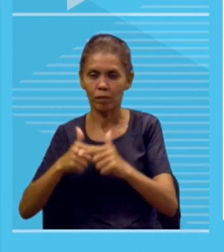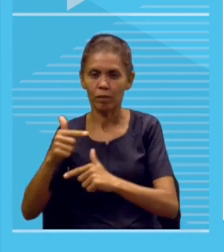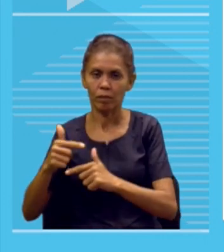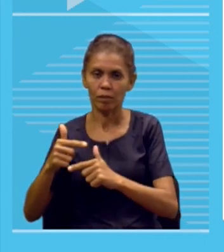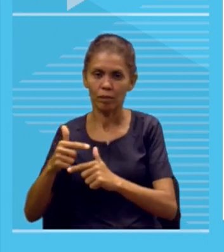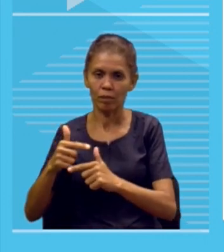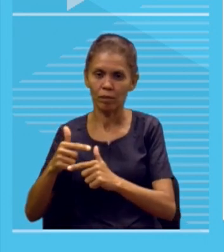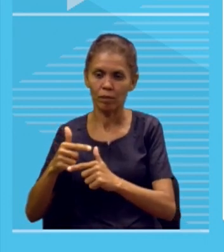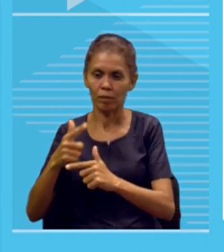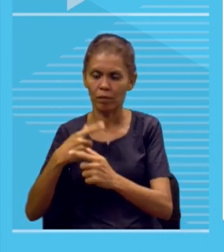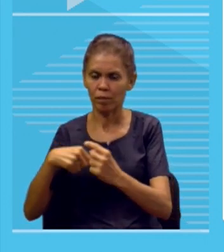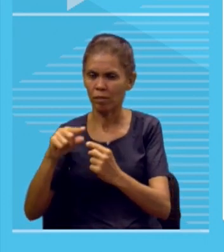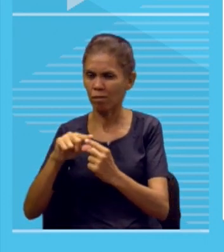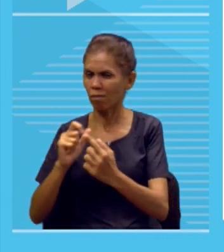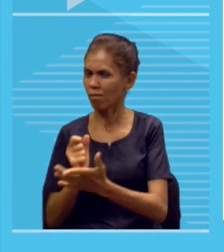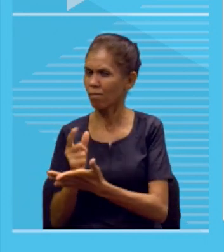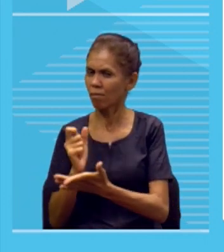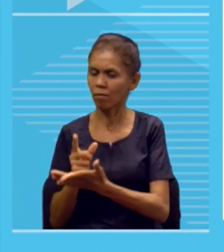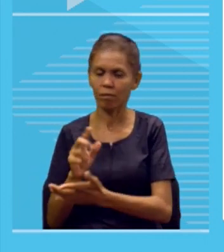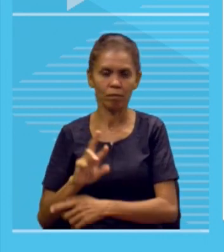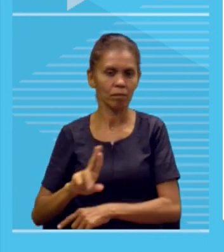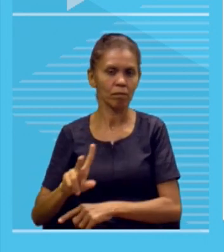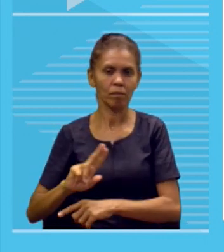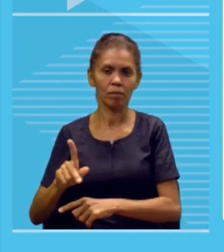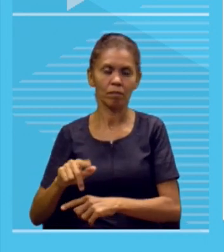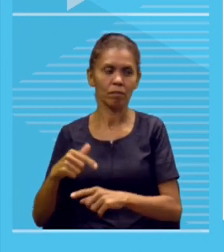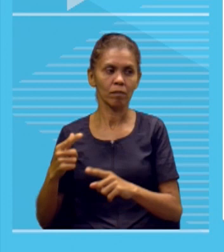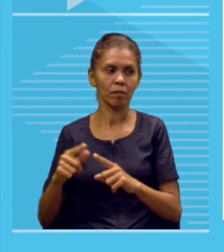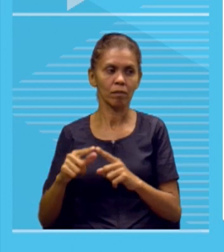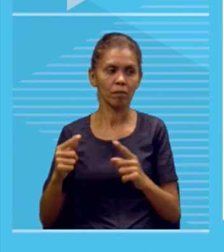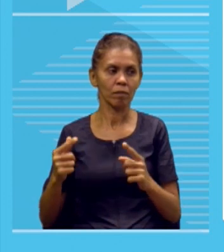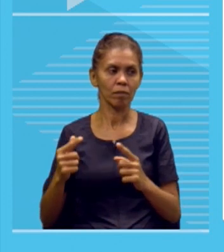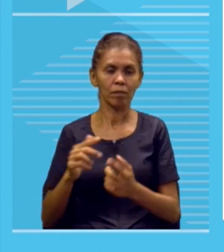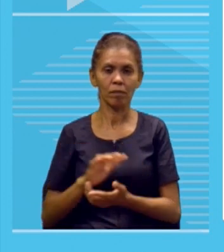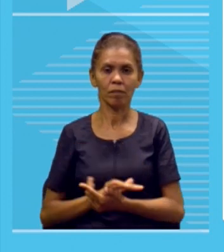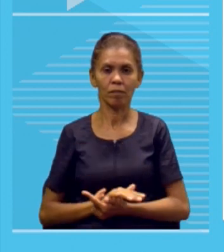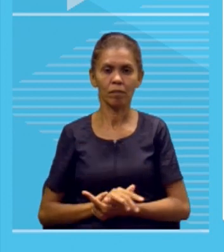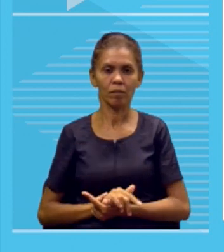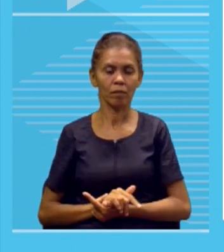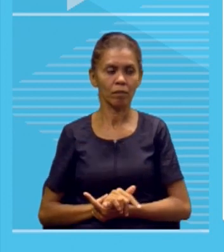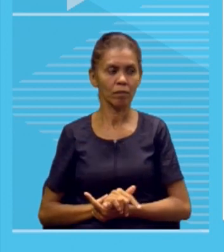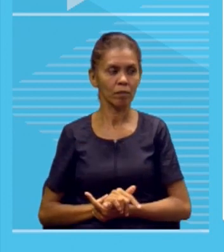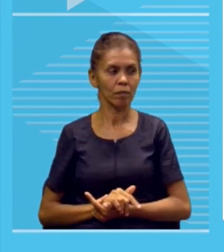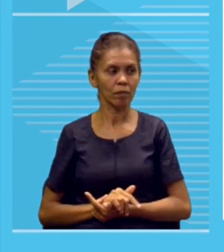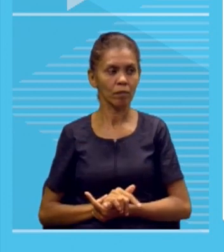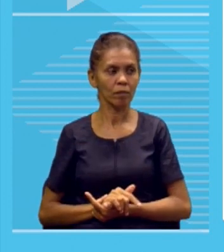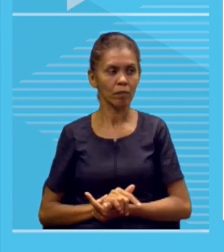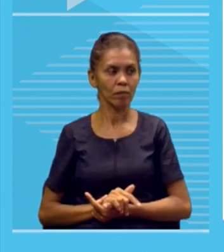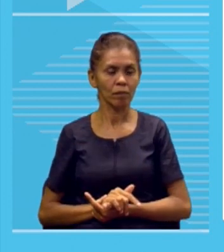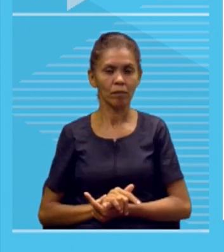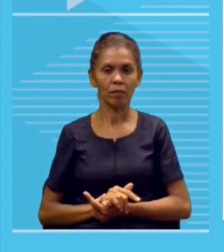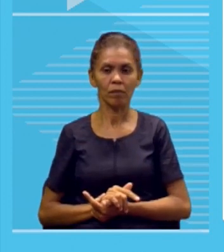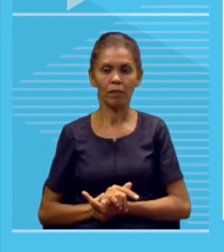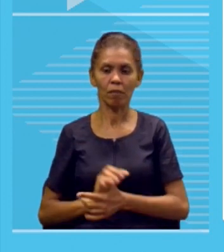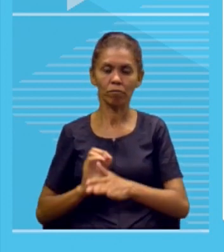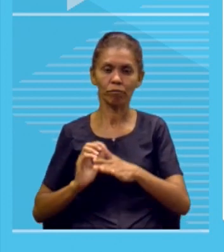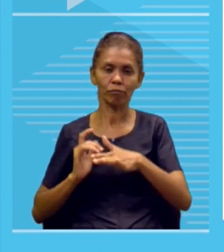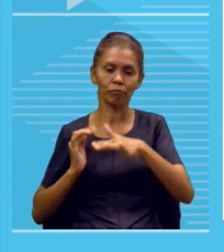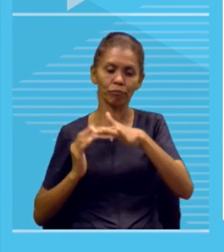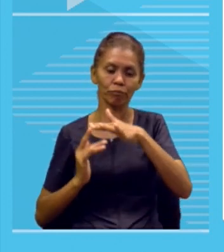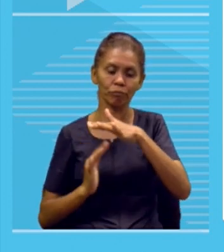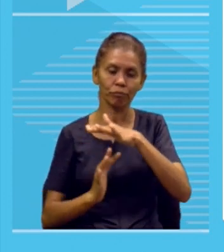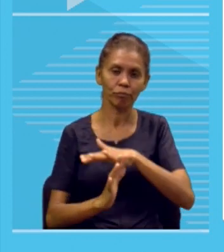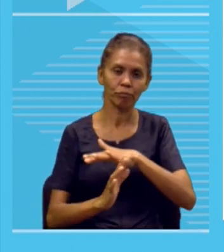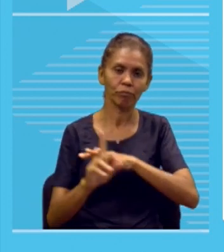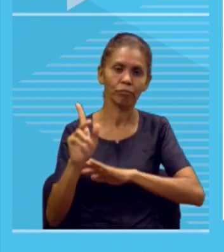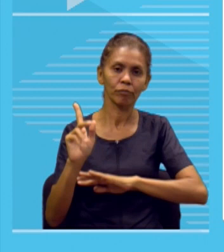consumir. Se tu tem poder aquisitivo, tu consome no urbano ou no rural, gente. A pessoa ela migra justamente porque ela